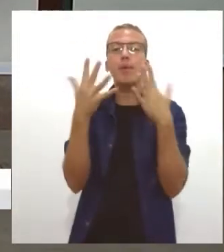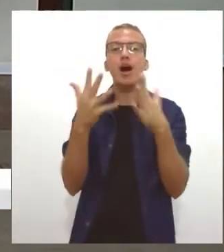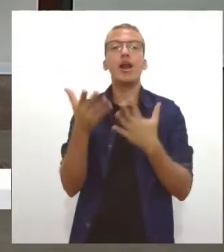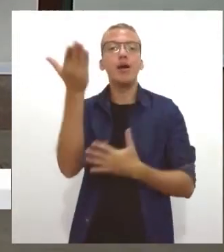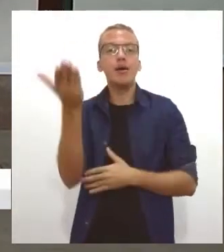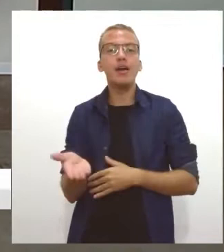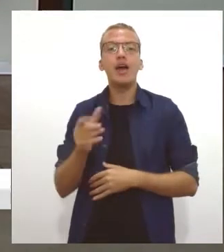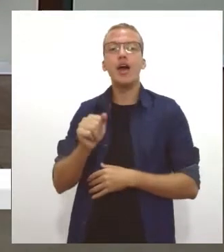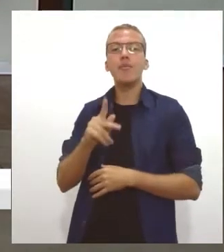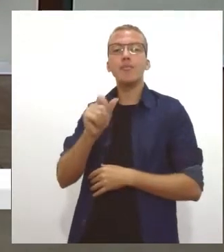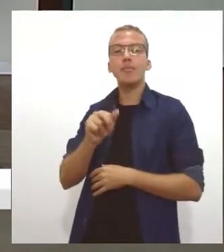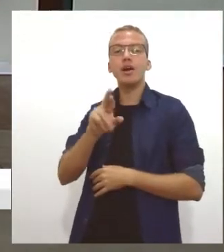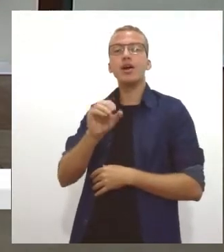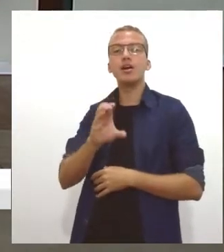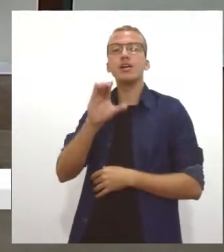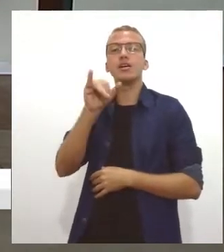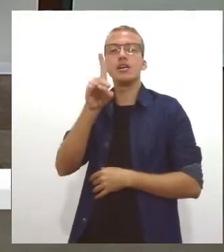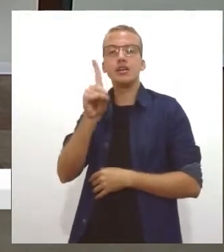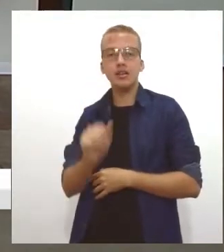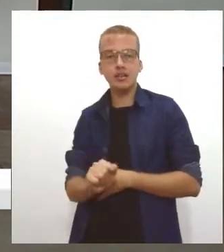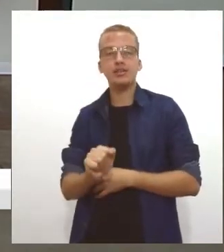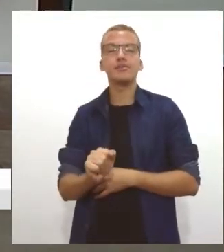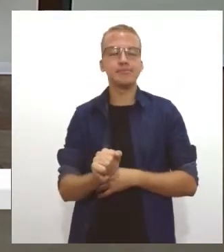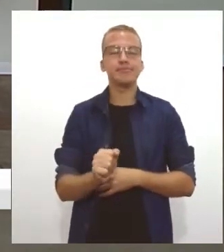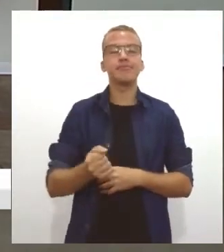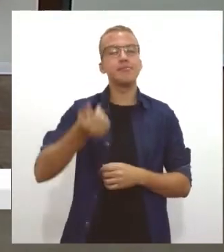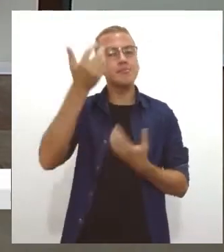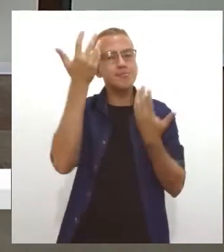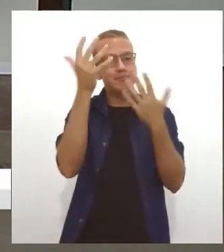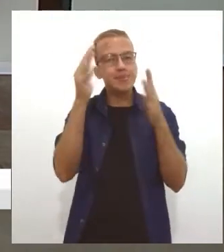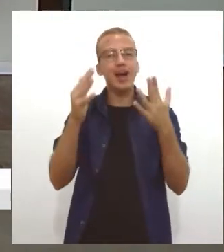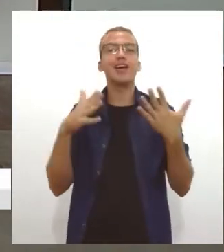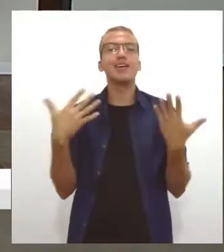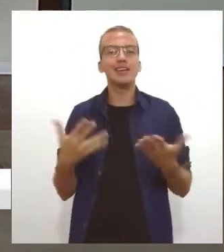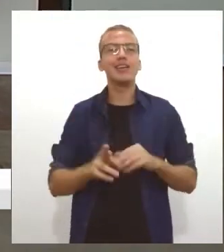tá? Aqui em nome do programa e da TV Alese.